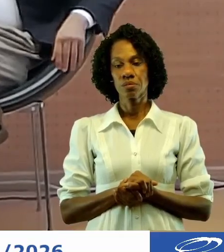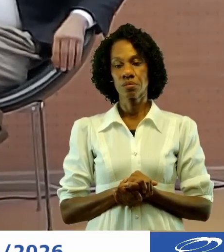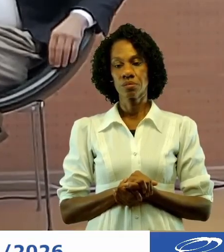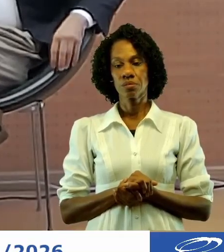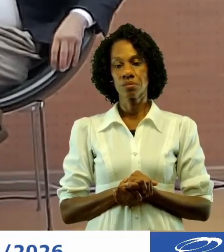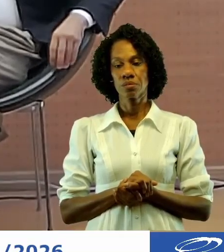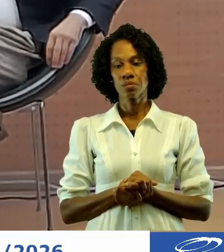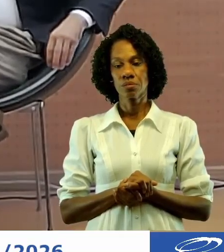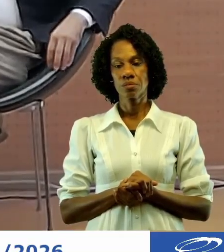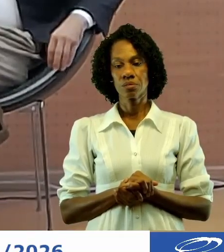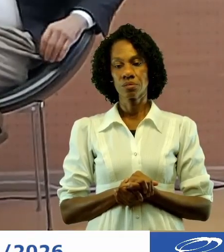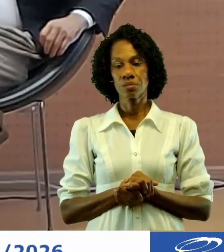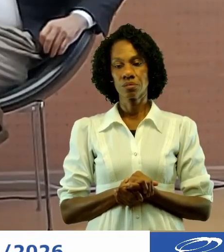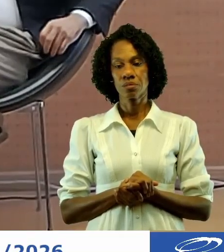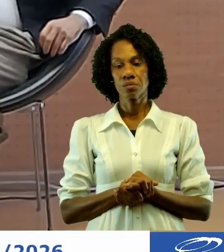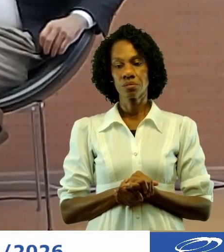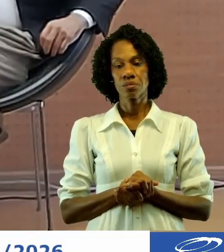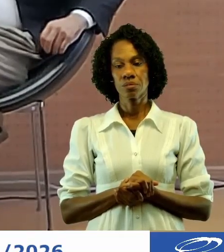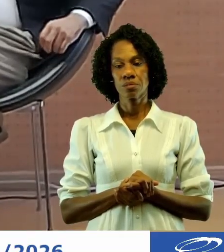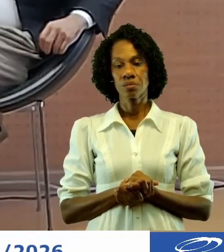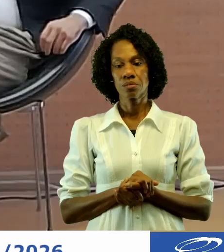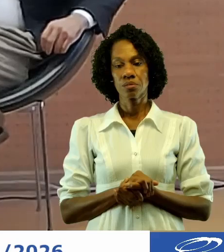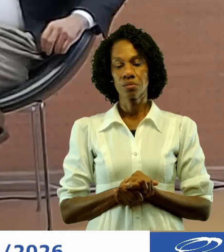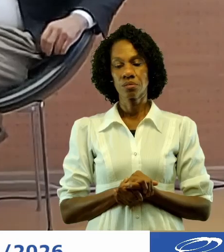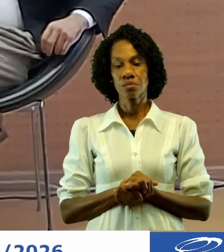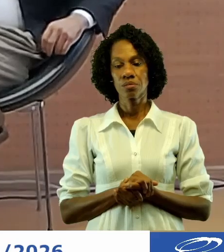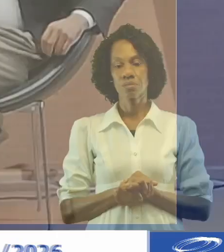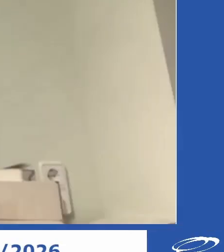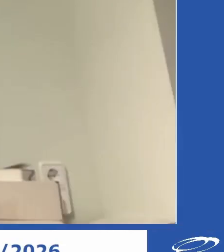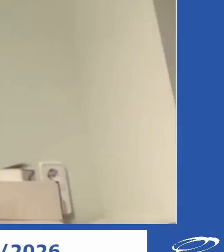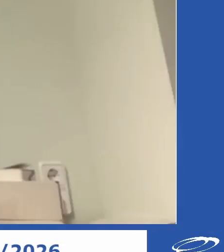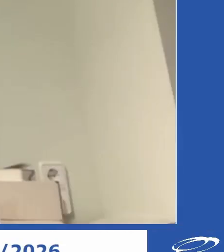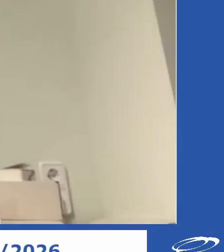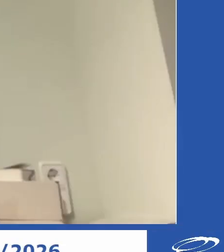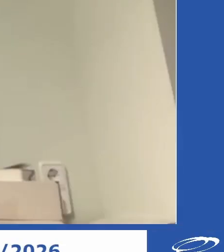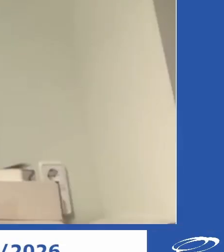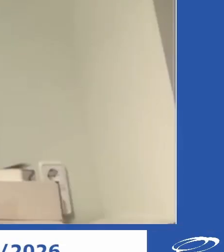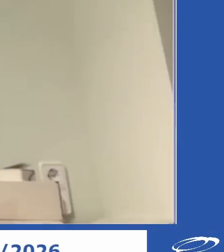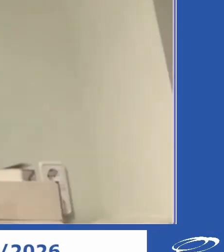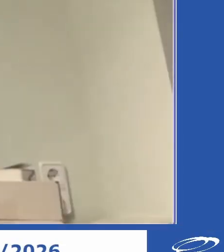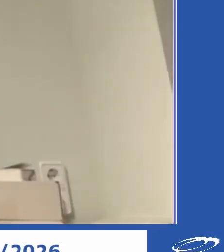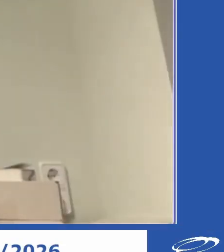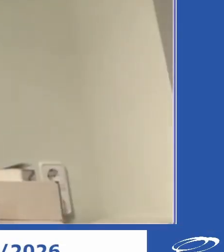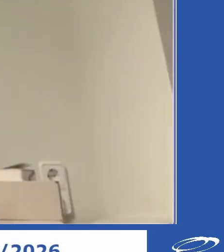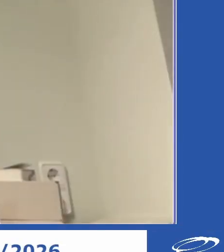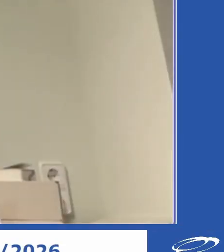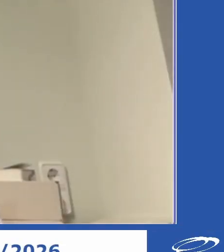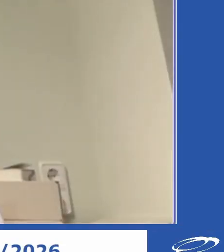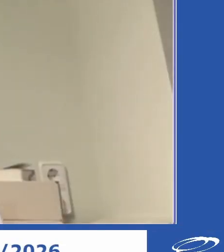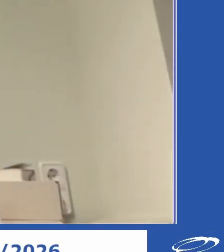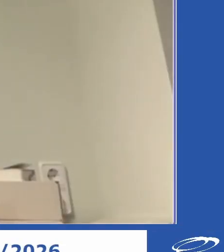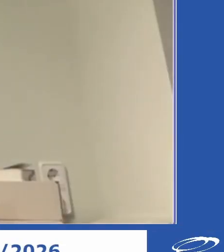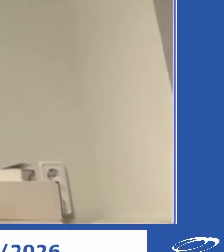APGs? APGs, in the next APGs, yeah. For sure. It will be my pleasure to see you again,